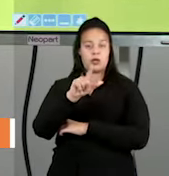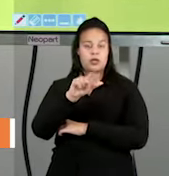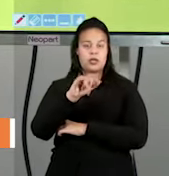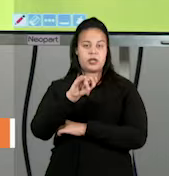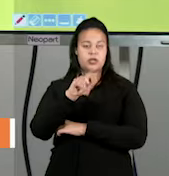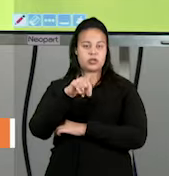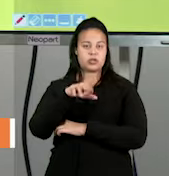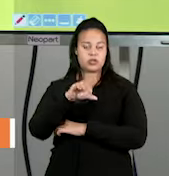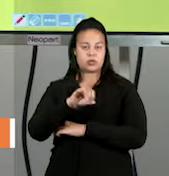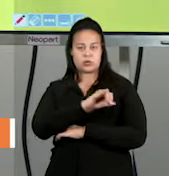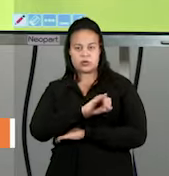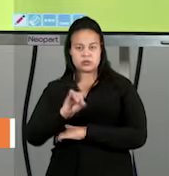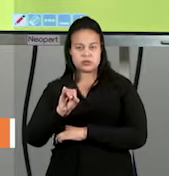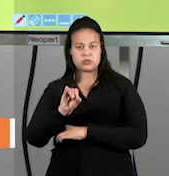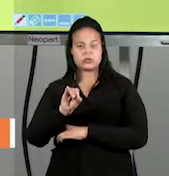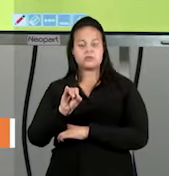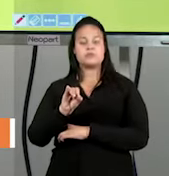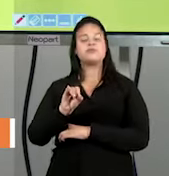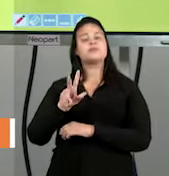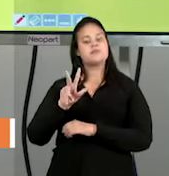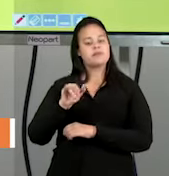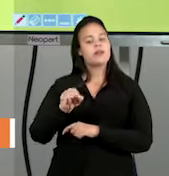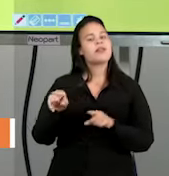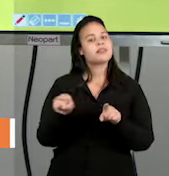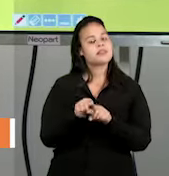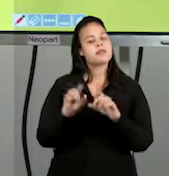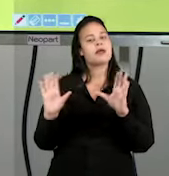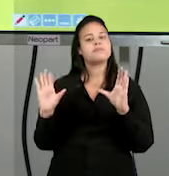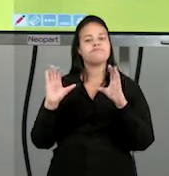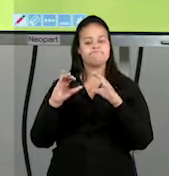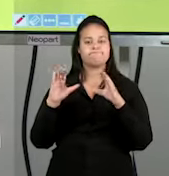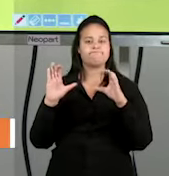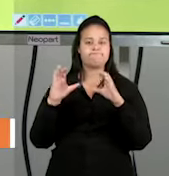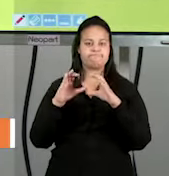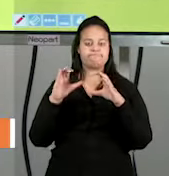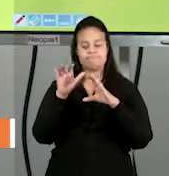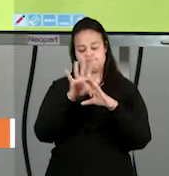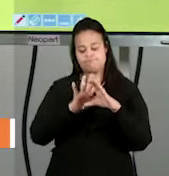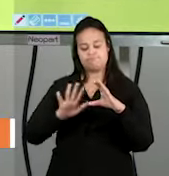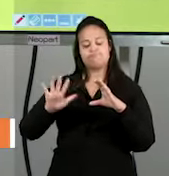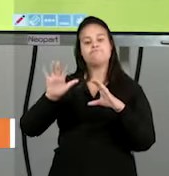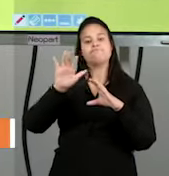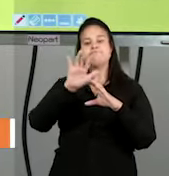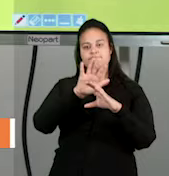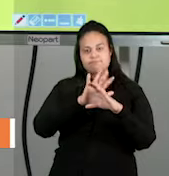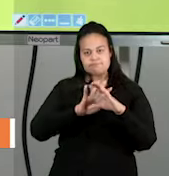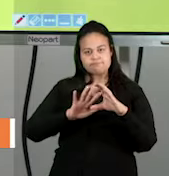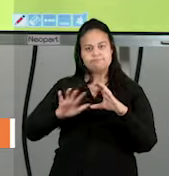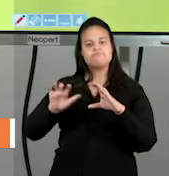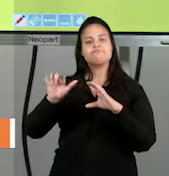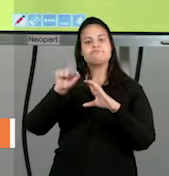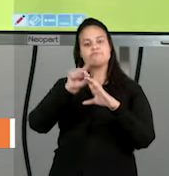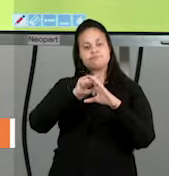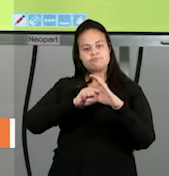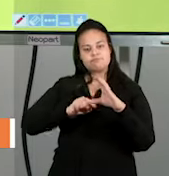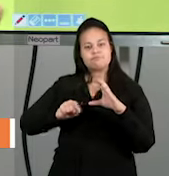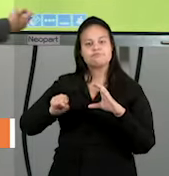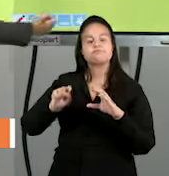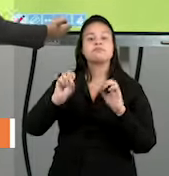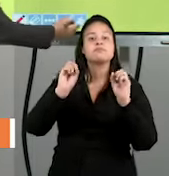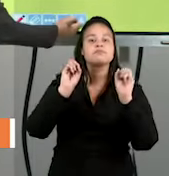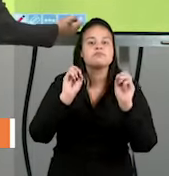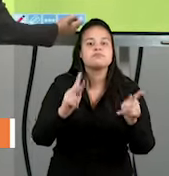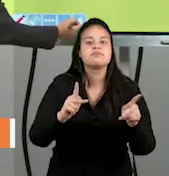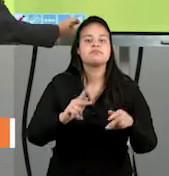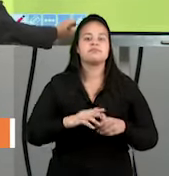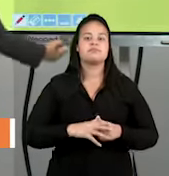à circunferência também vai aproximando a área da área do círculo, ok?